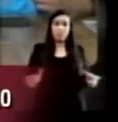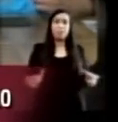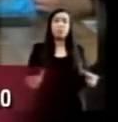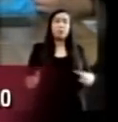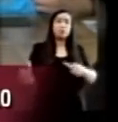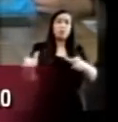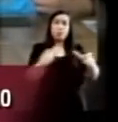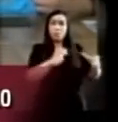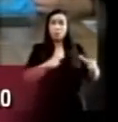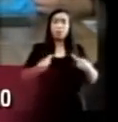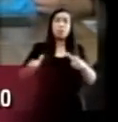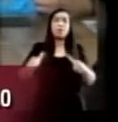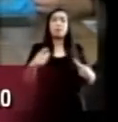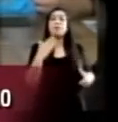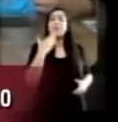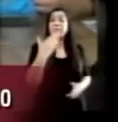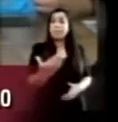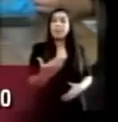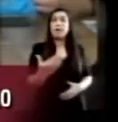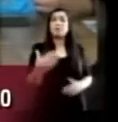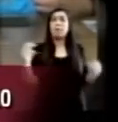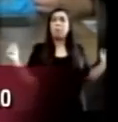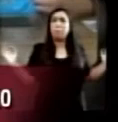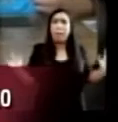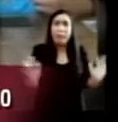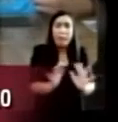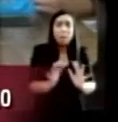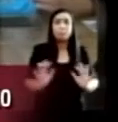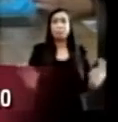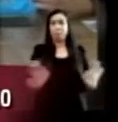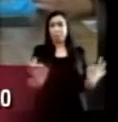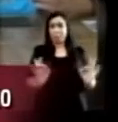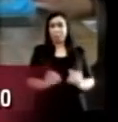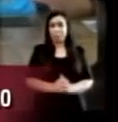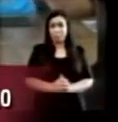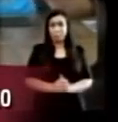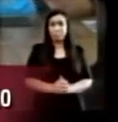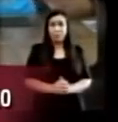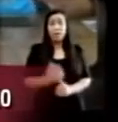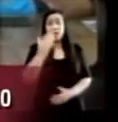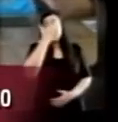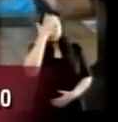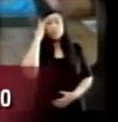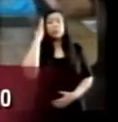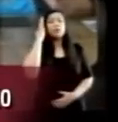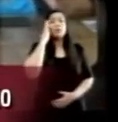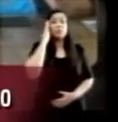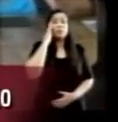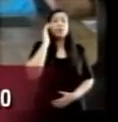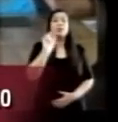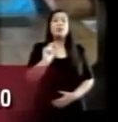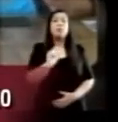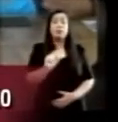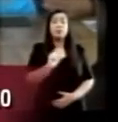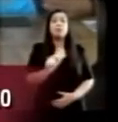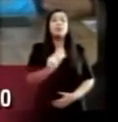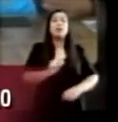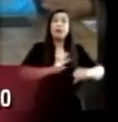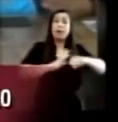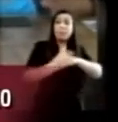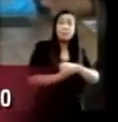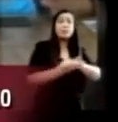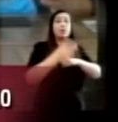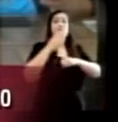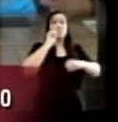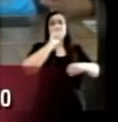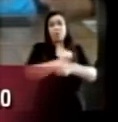dos locais onde a gente pede para não ter aglomerações. As pessoas entenderam que a pandemia tinha